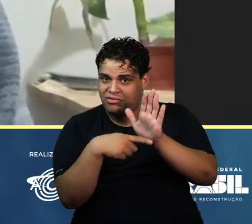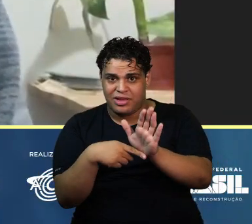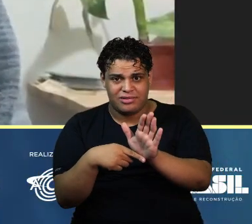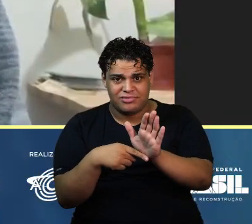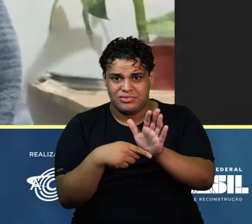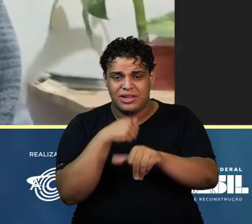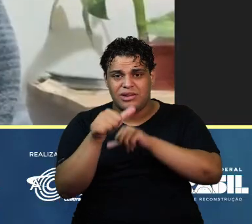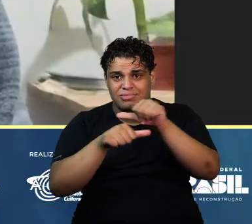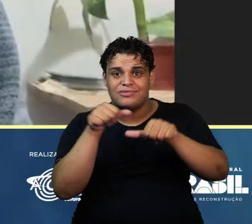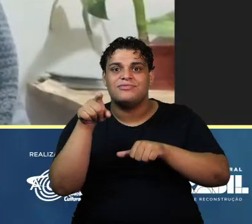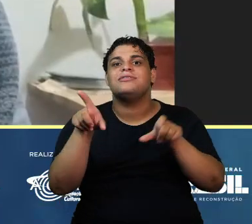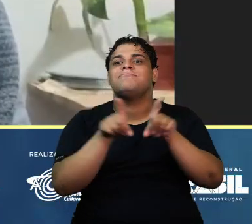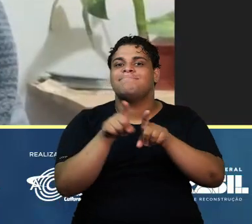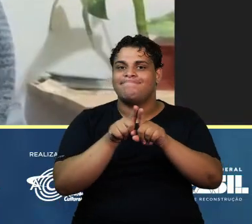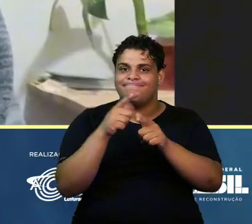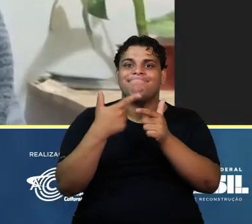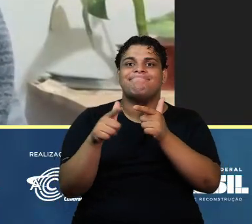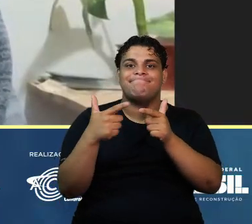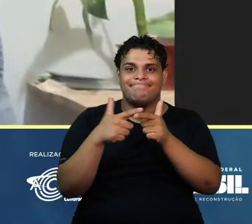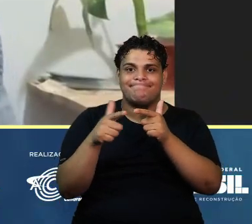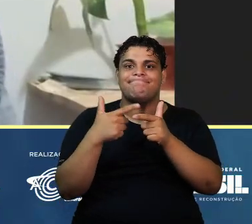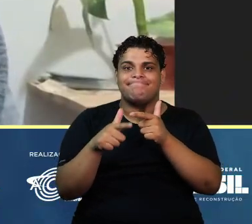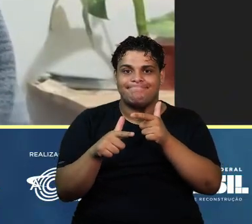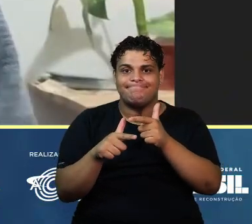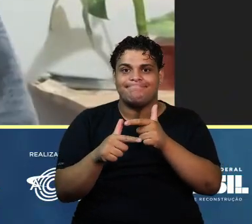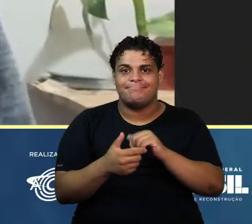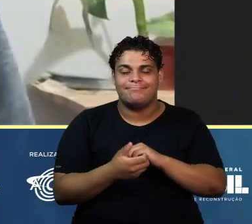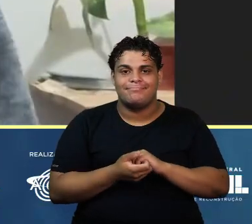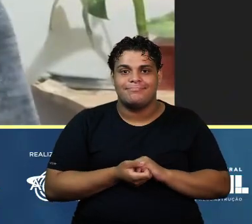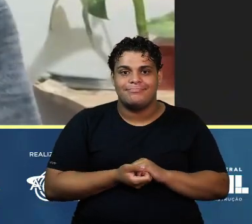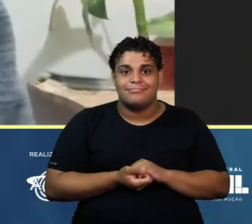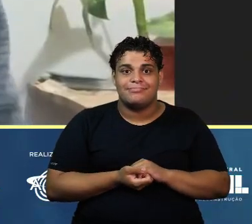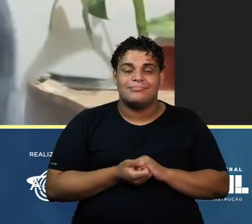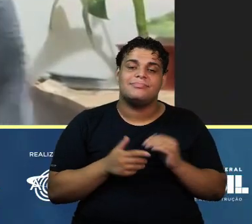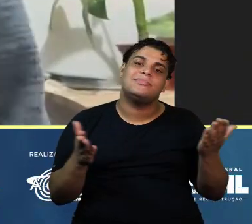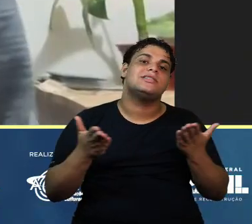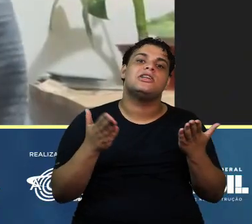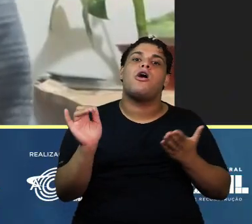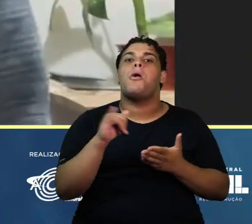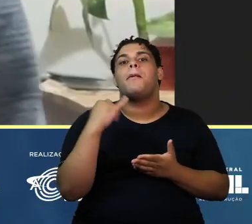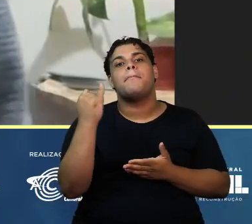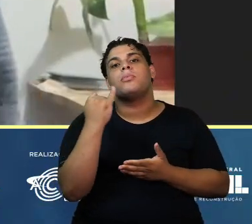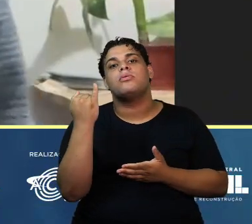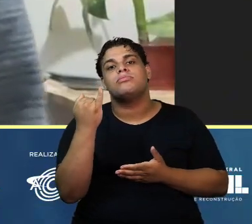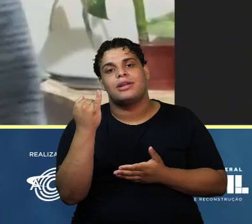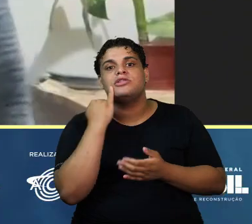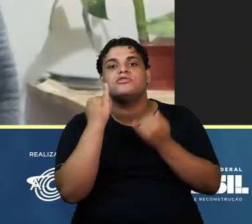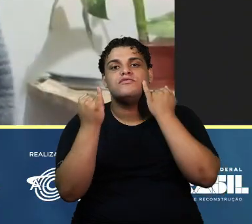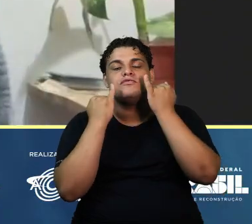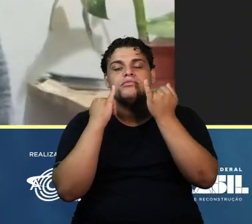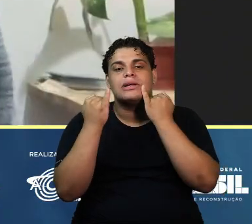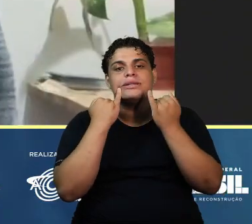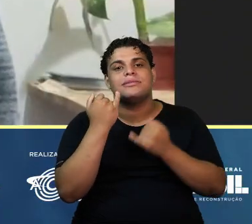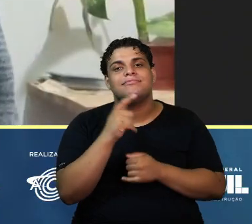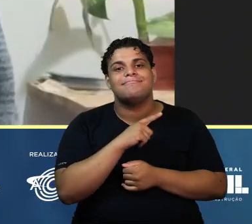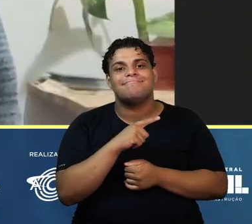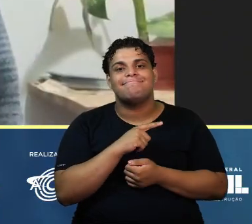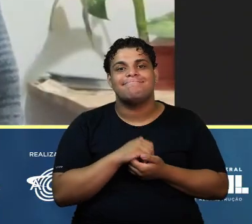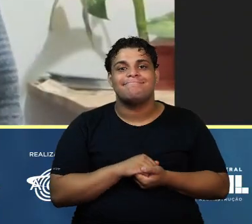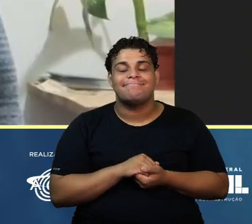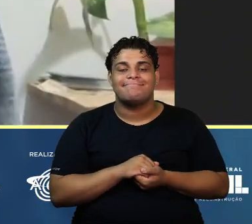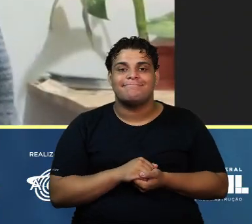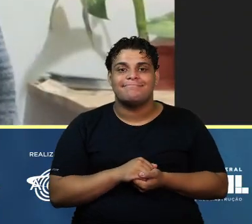do problema sim, até às vezes sem você querer, né? Então é importante a gente se informar cada vez mais. E aí,